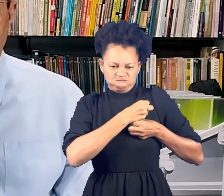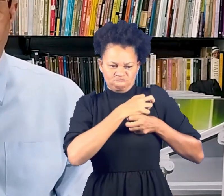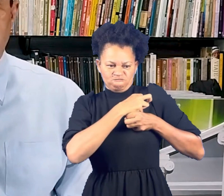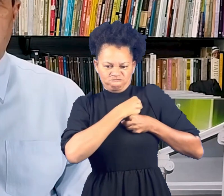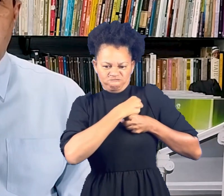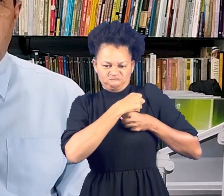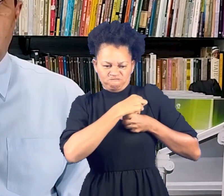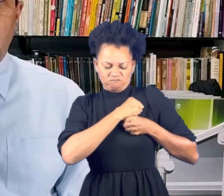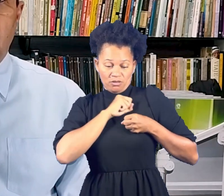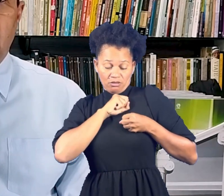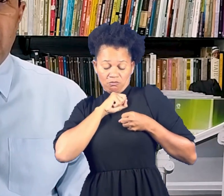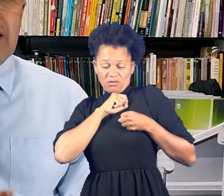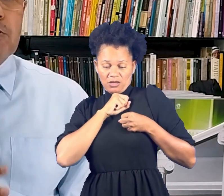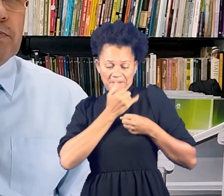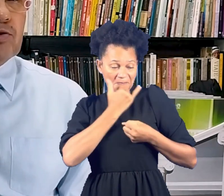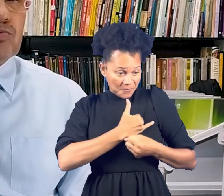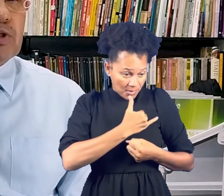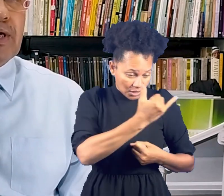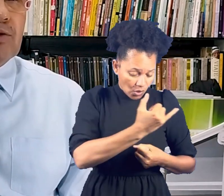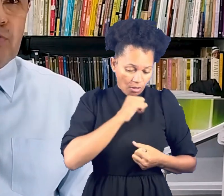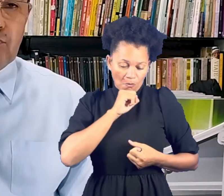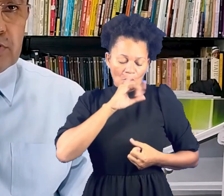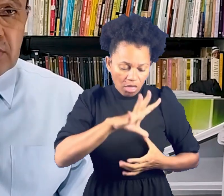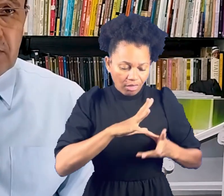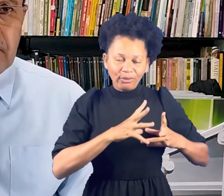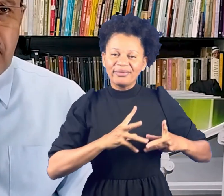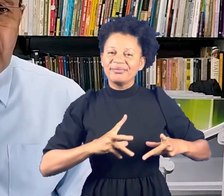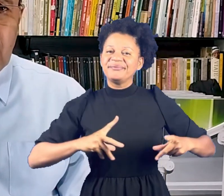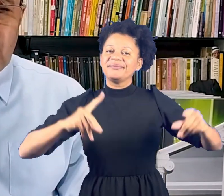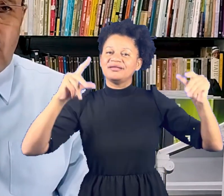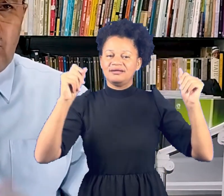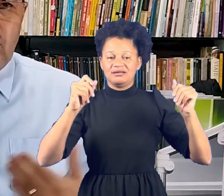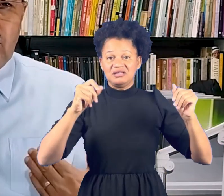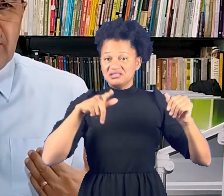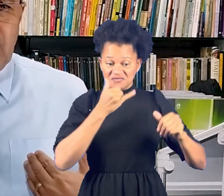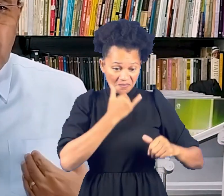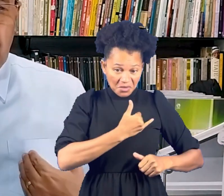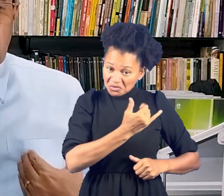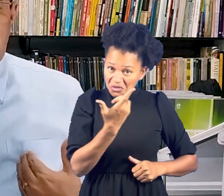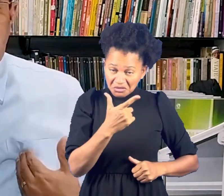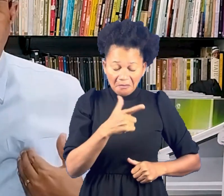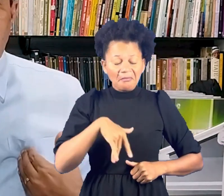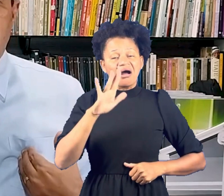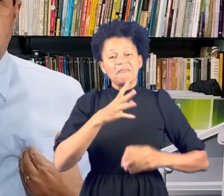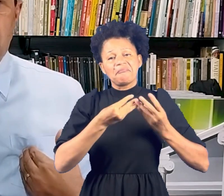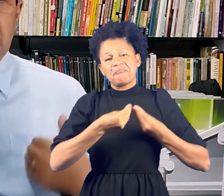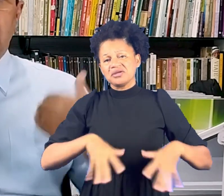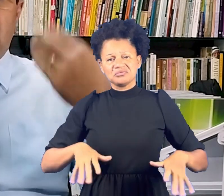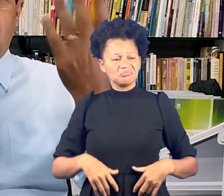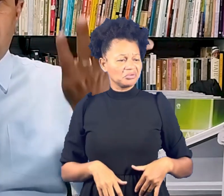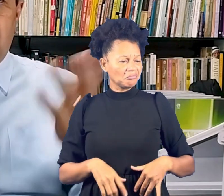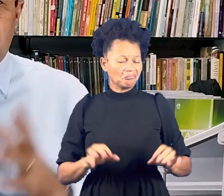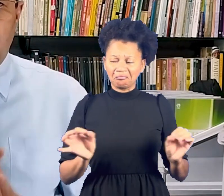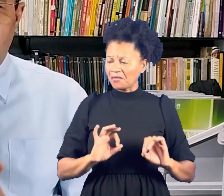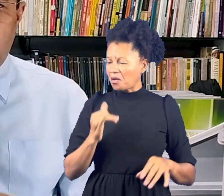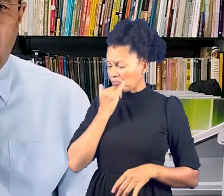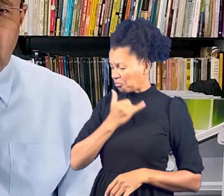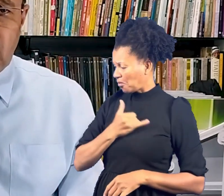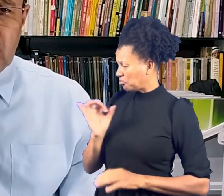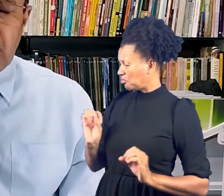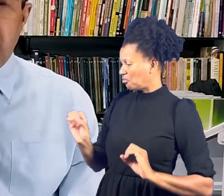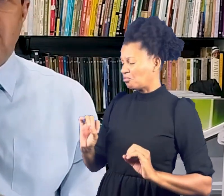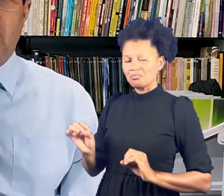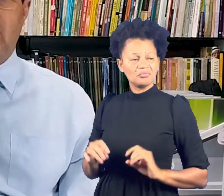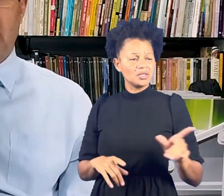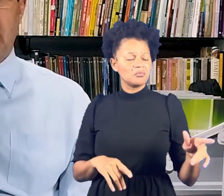não perdoa, o mais prejudicado é você, porque o meu não perdão não afeta muito